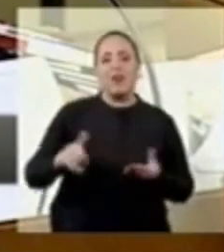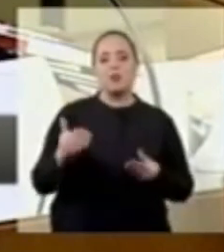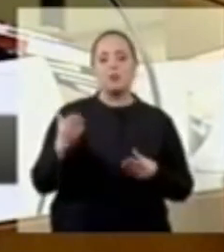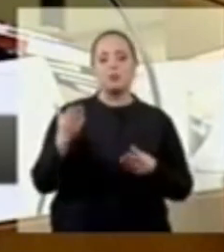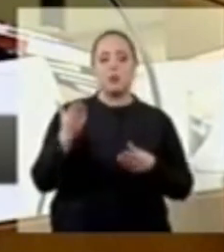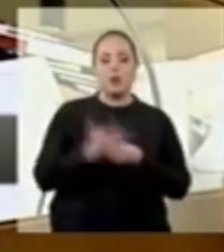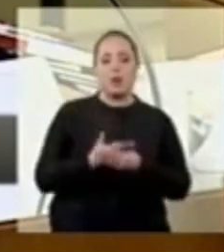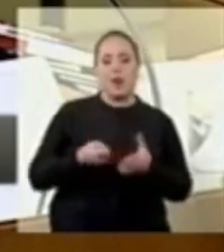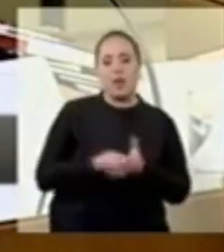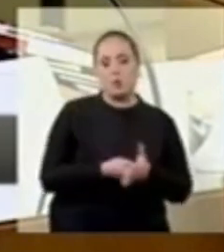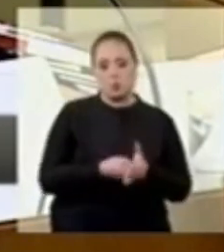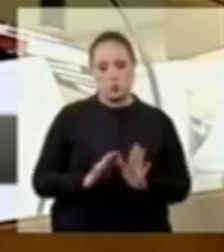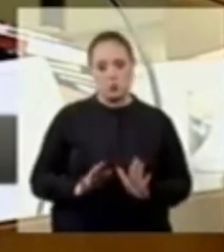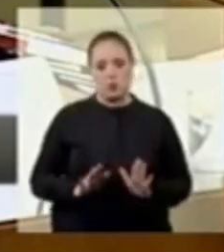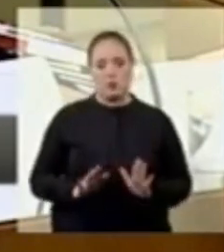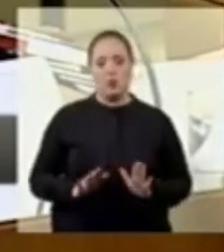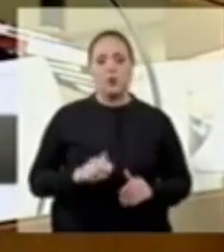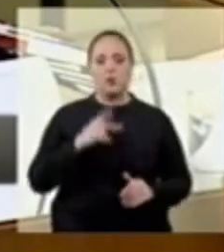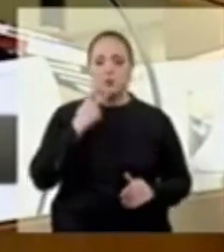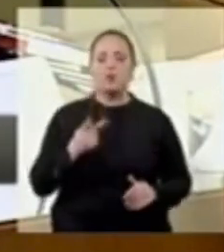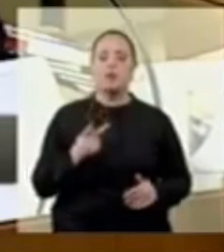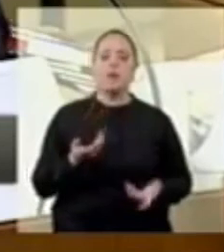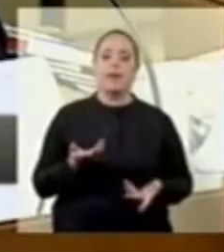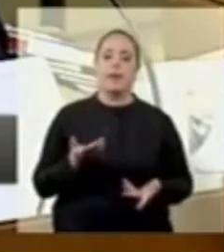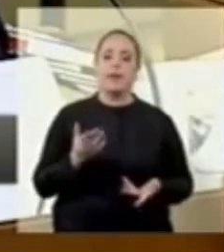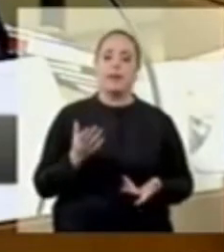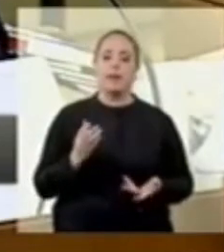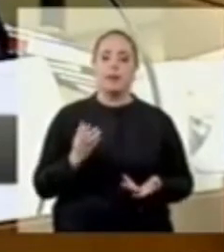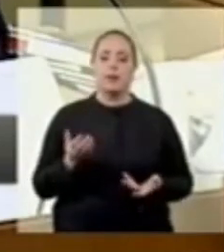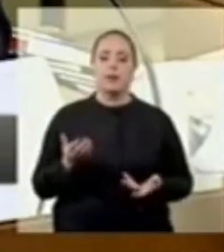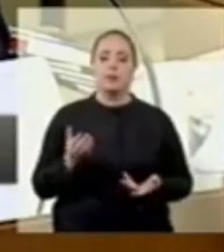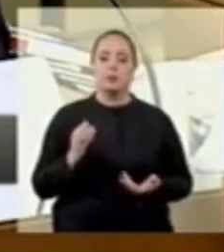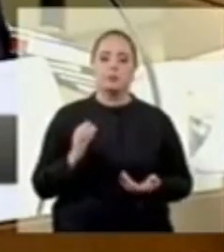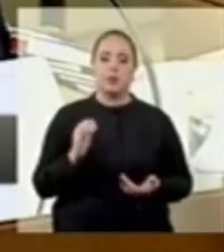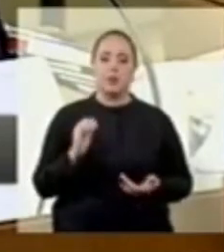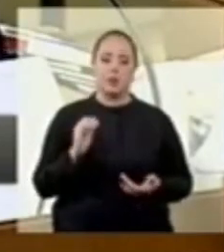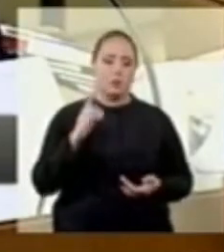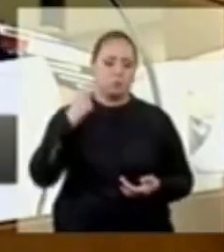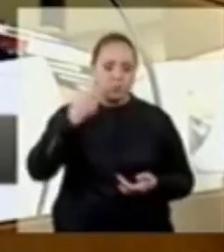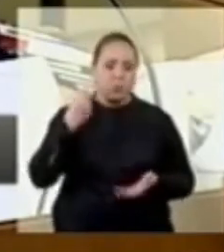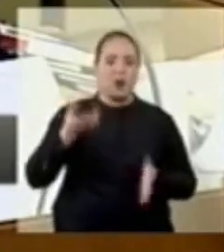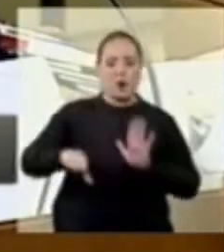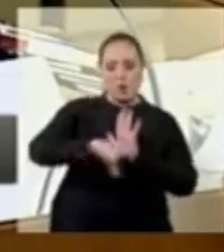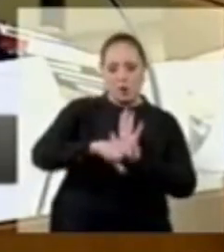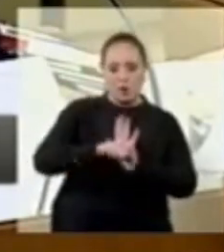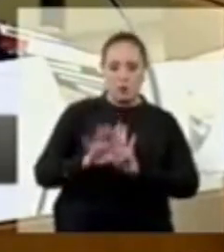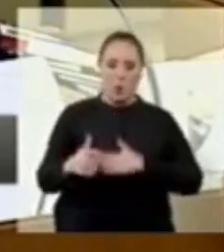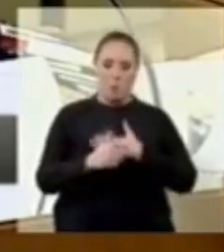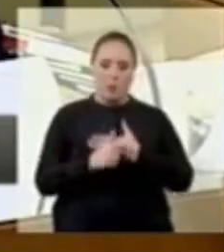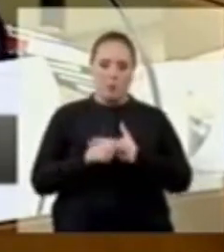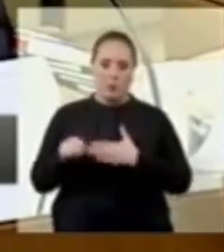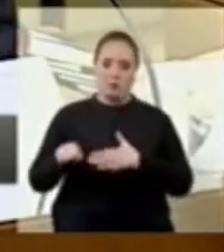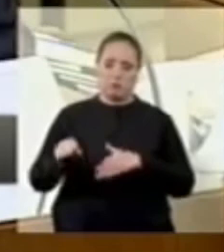condenou se à advocacia criminal ao papel que se o sistema permite ela desempenha